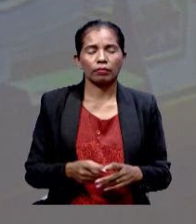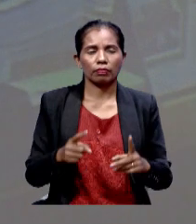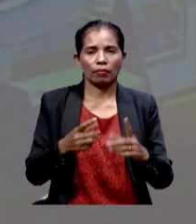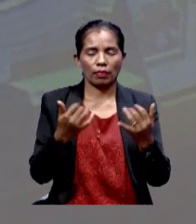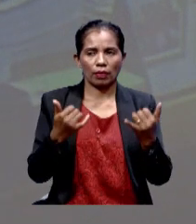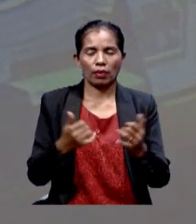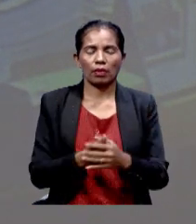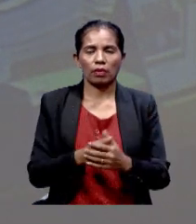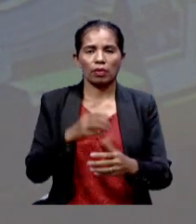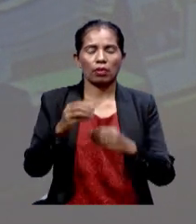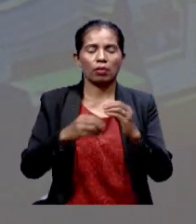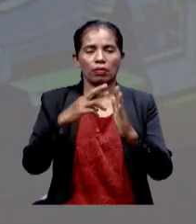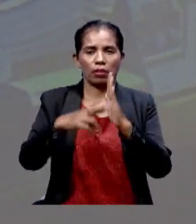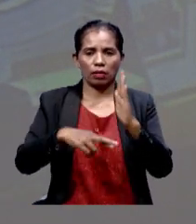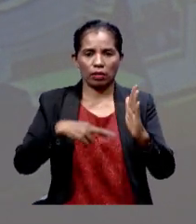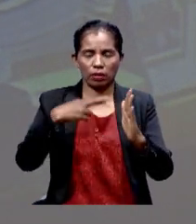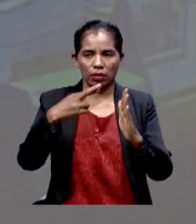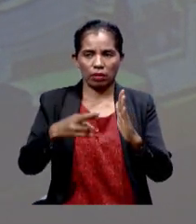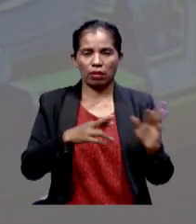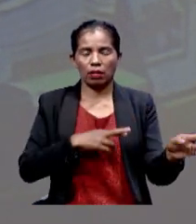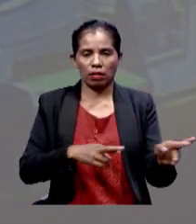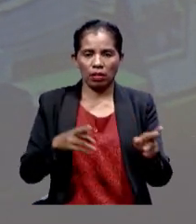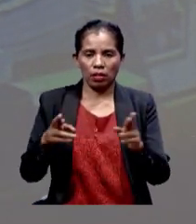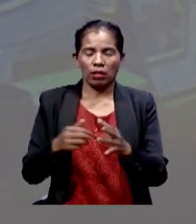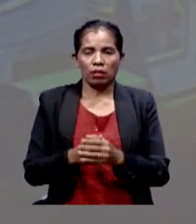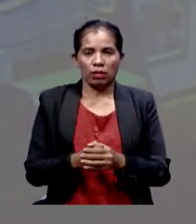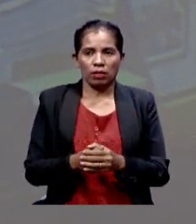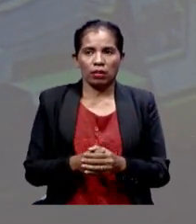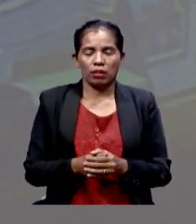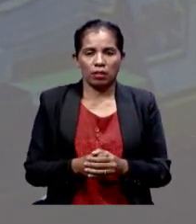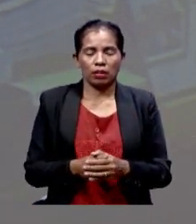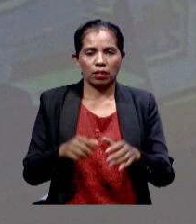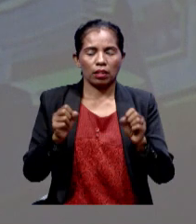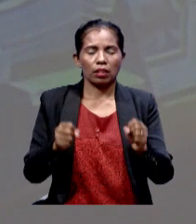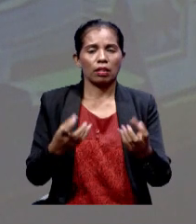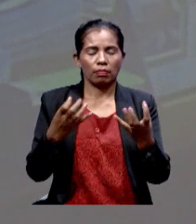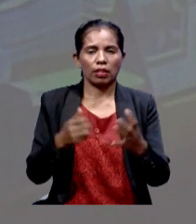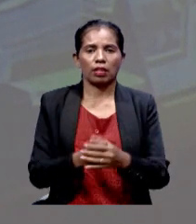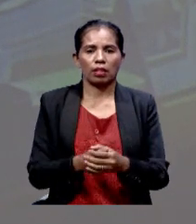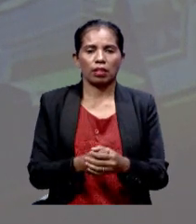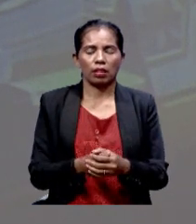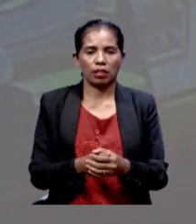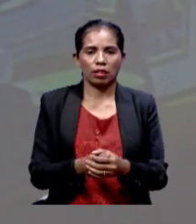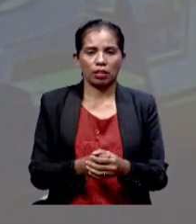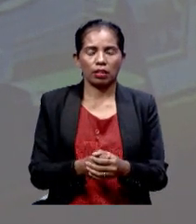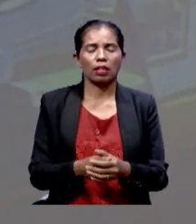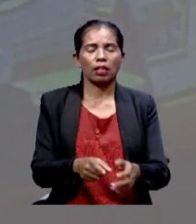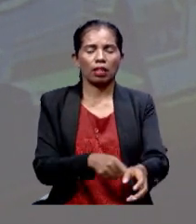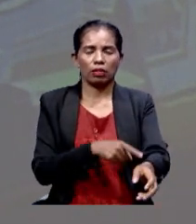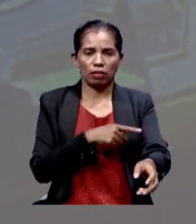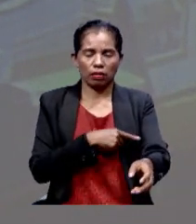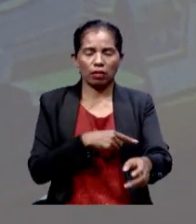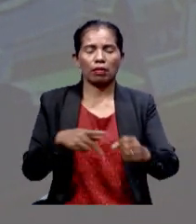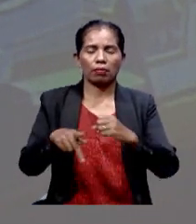sobre circulação tronto bobot nebe que container de laran. Cleorona bancário de te foto dané